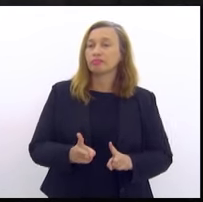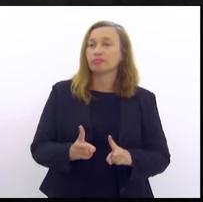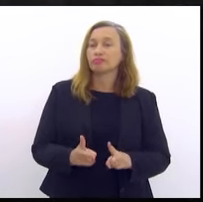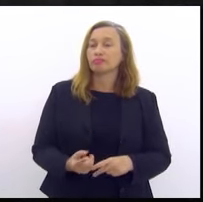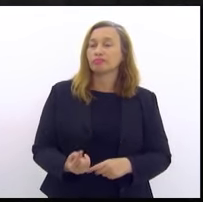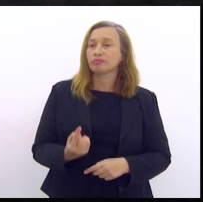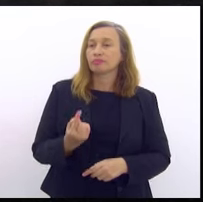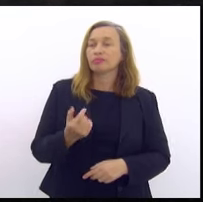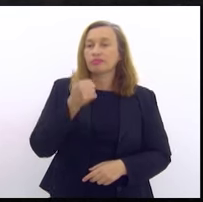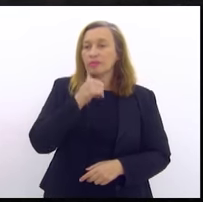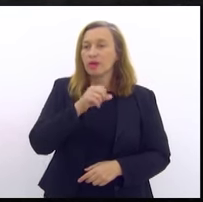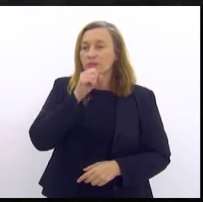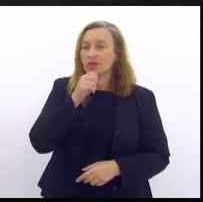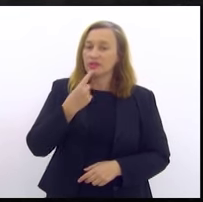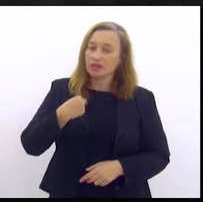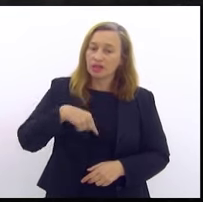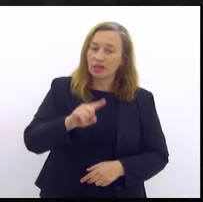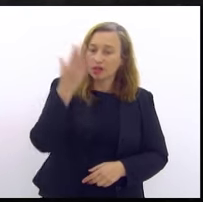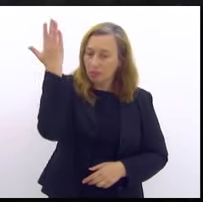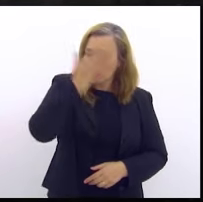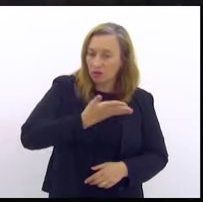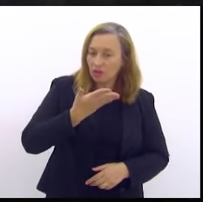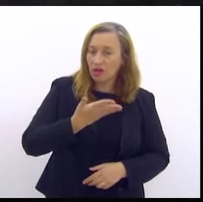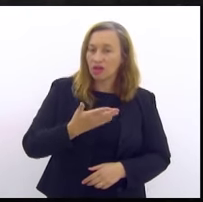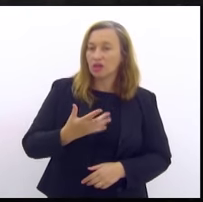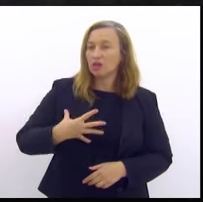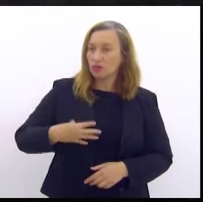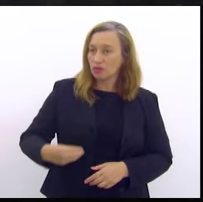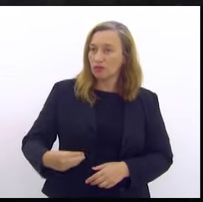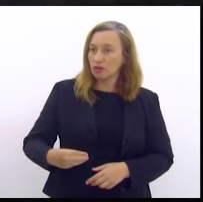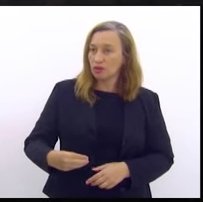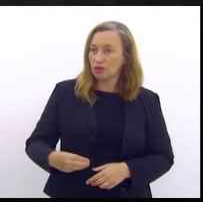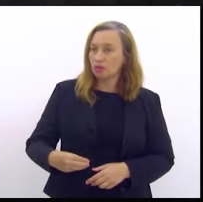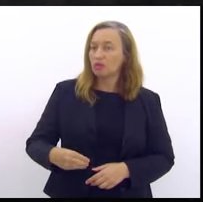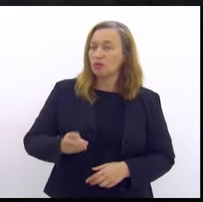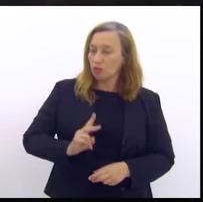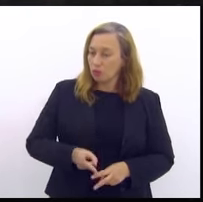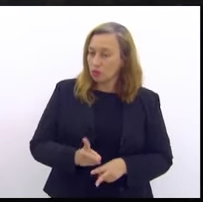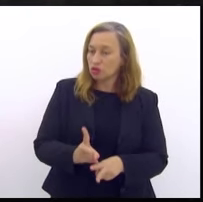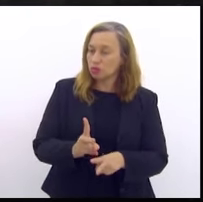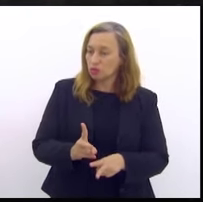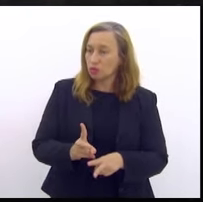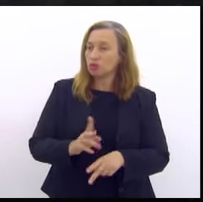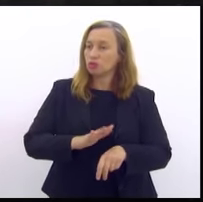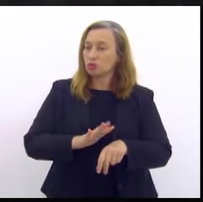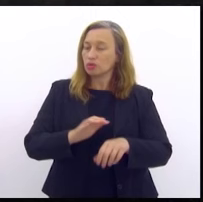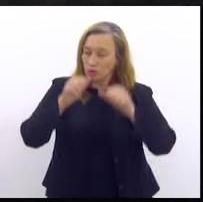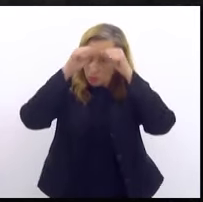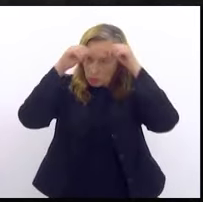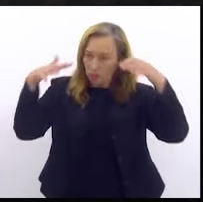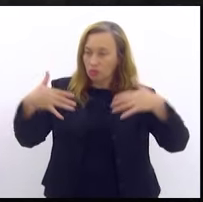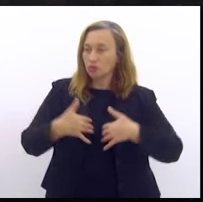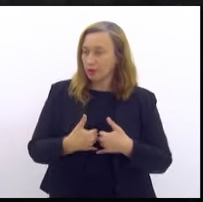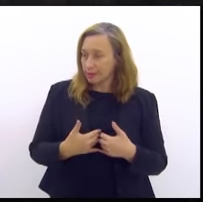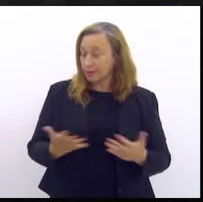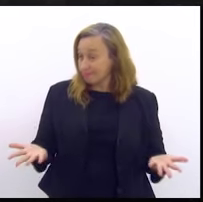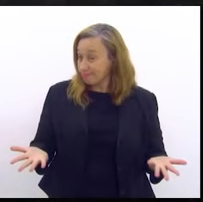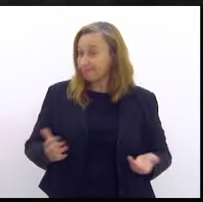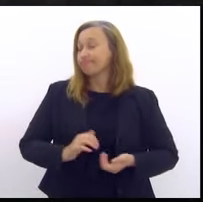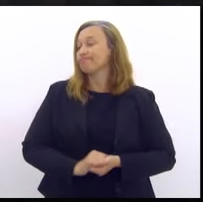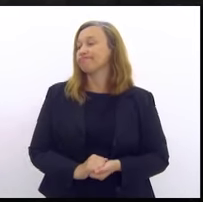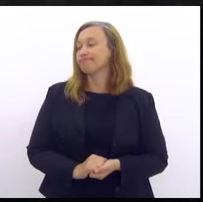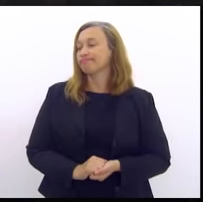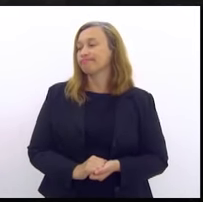lá comprovar que o seu filho tem uma síndrome de Down ou que o seu filho é